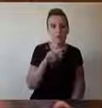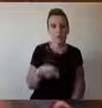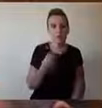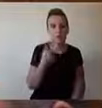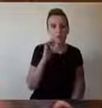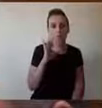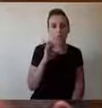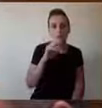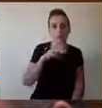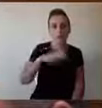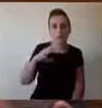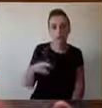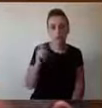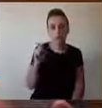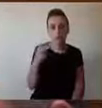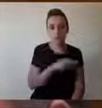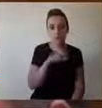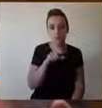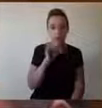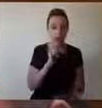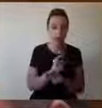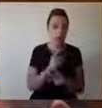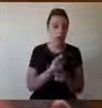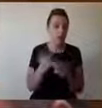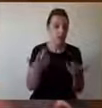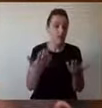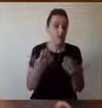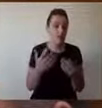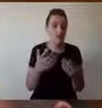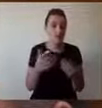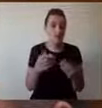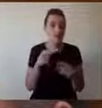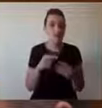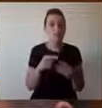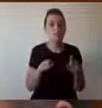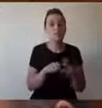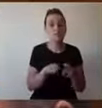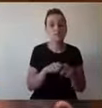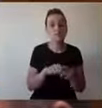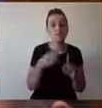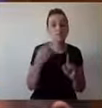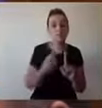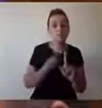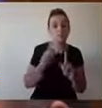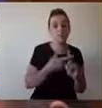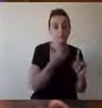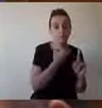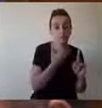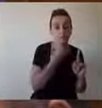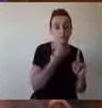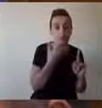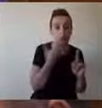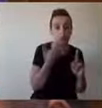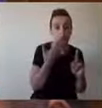Estes 12,4 milhões de euros correspondem, nada mais nada menos, ao saldo de gerência do exercício de 2021 que a Câmara Municipal estimava ter na